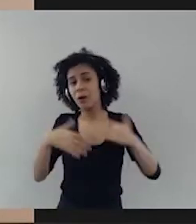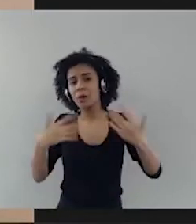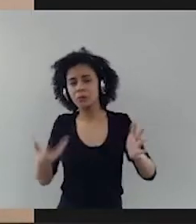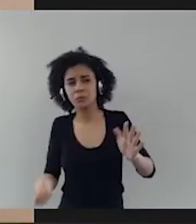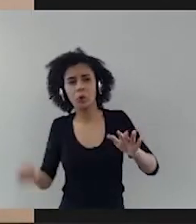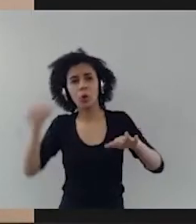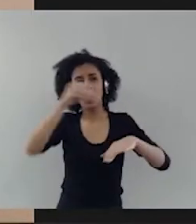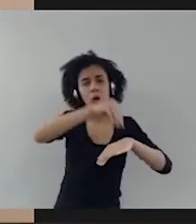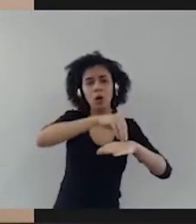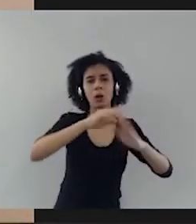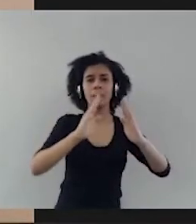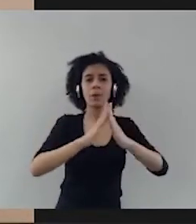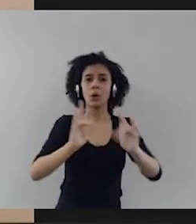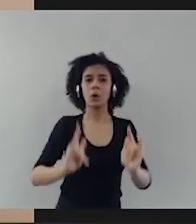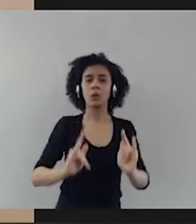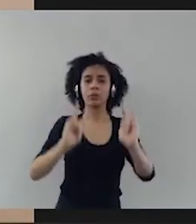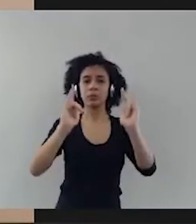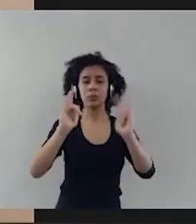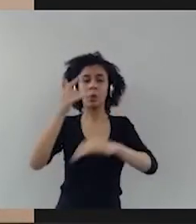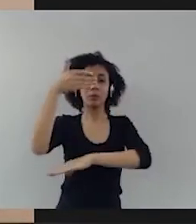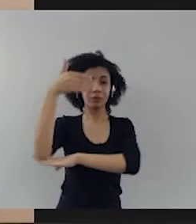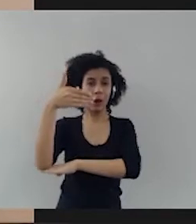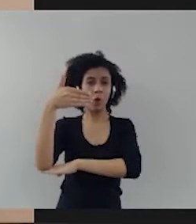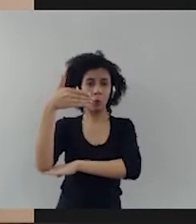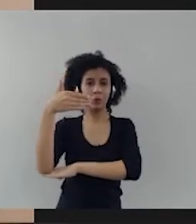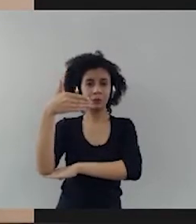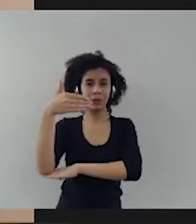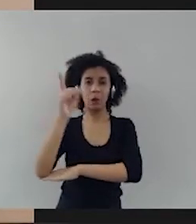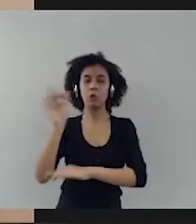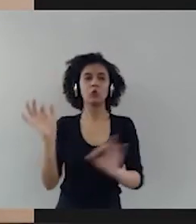no quarto de hotel não tem nada a ver com luxo, com